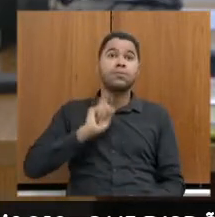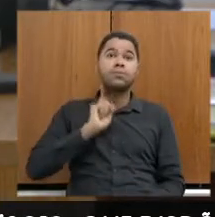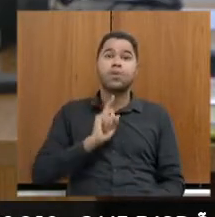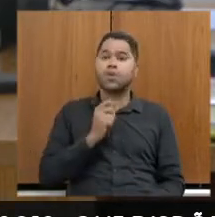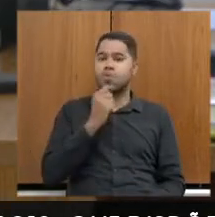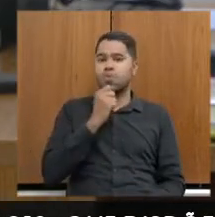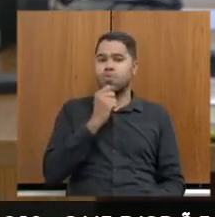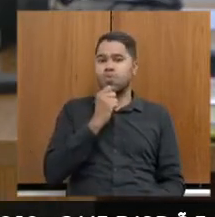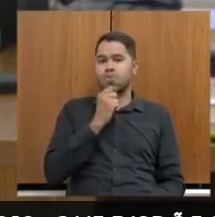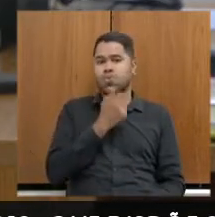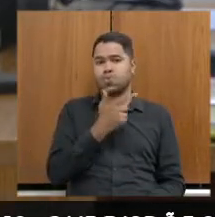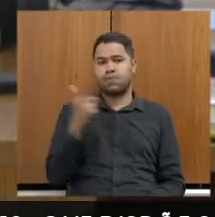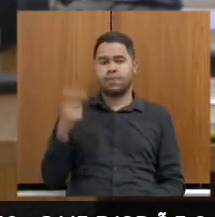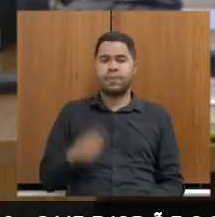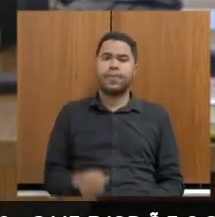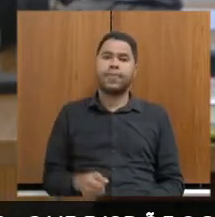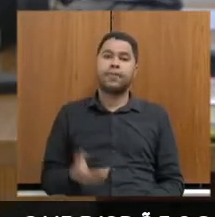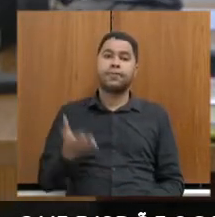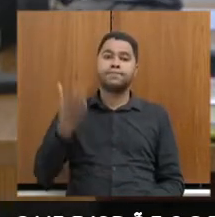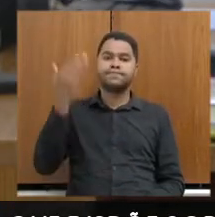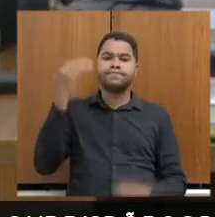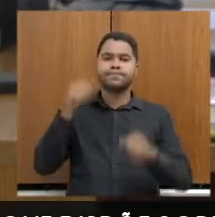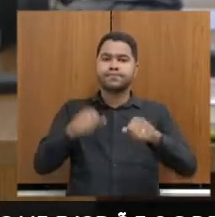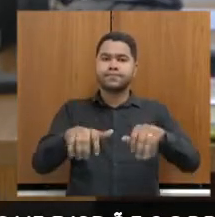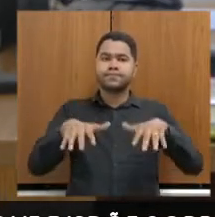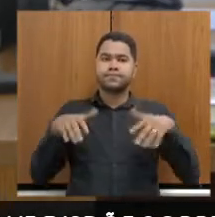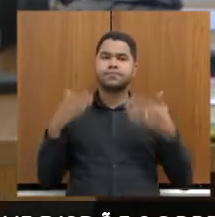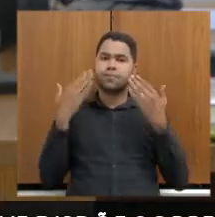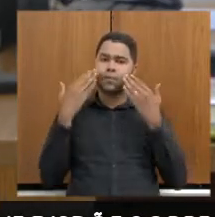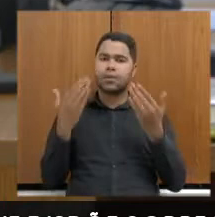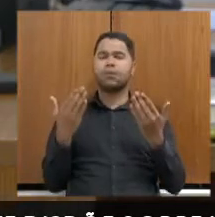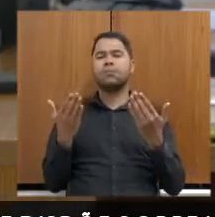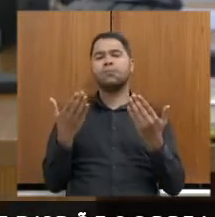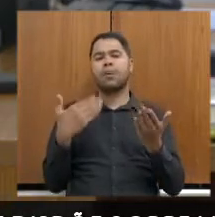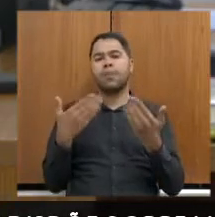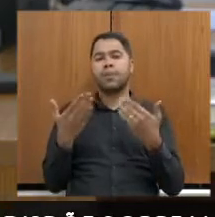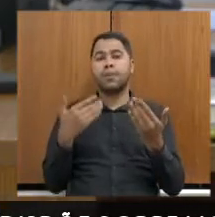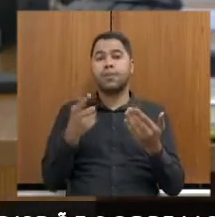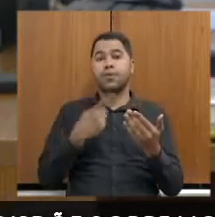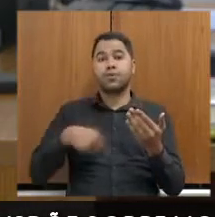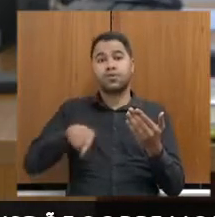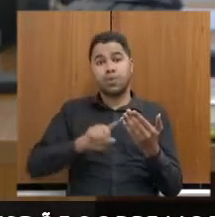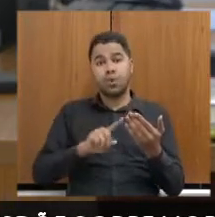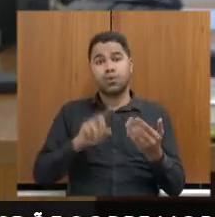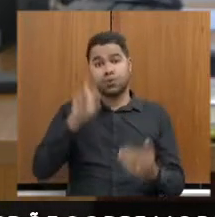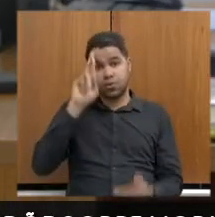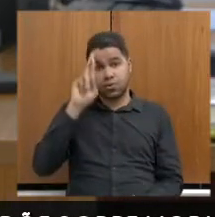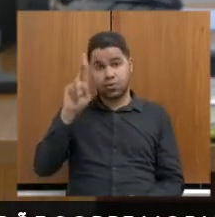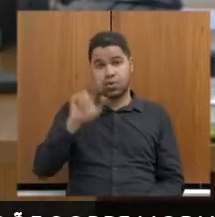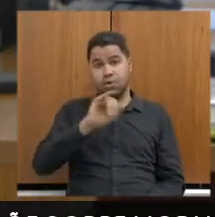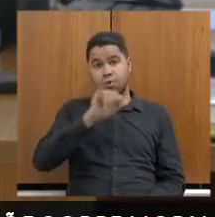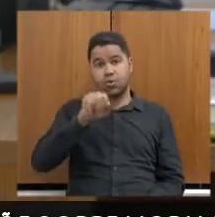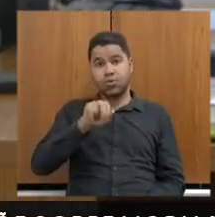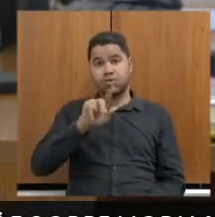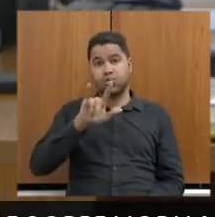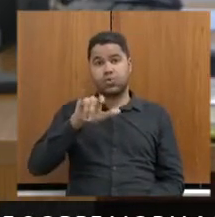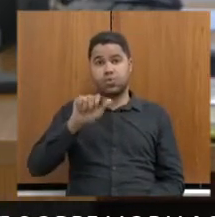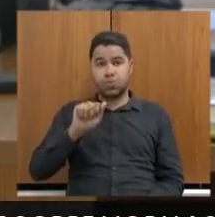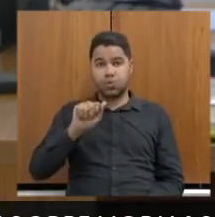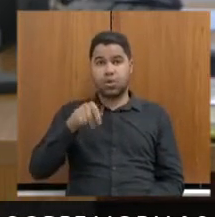não tinham naquela audiência pública que tratamos do assunto e o nosso então diretor do Júlia Kubitschek